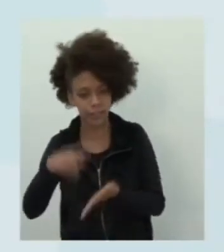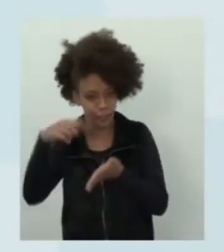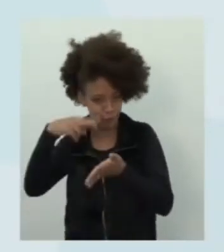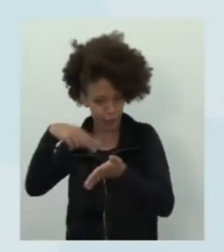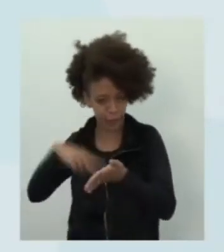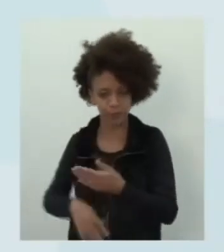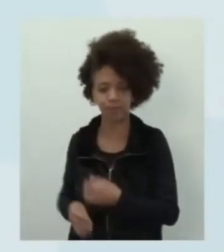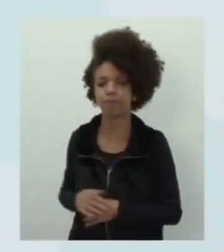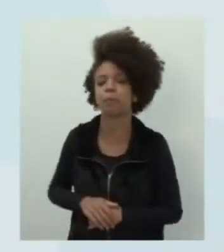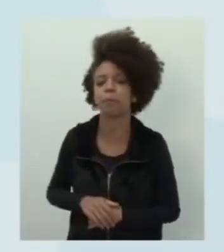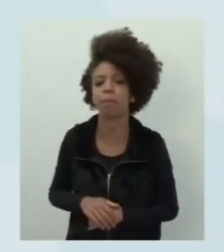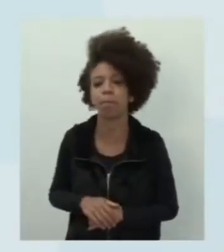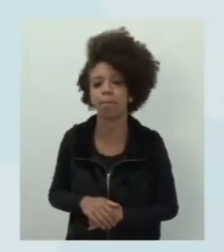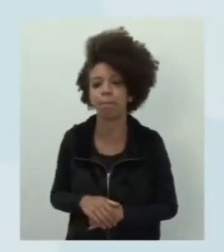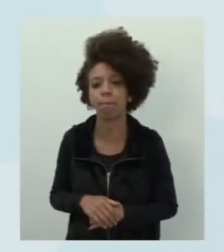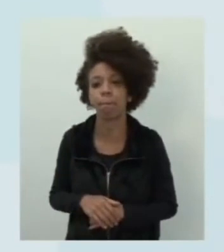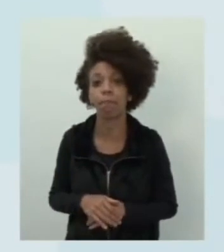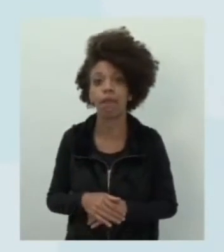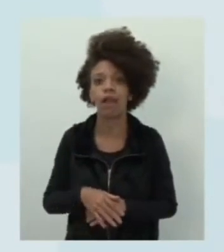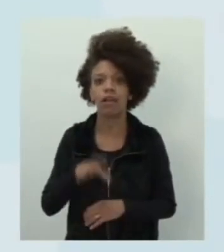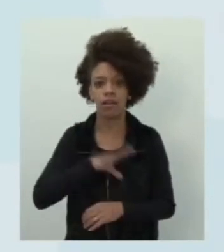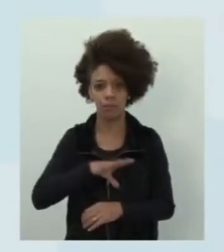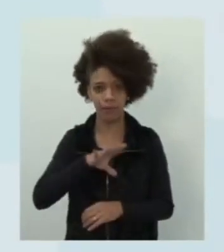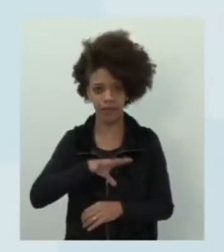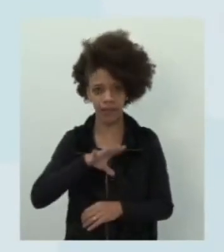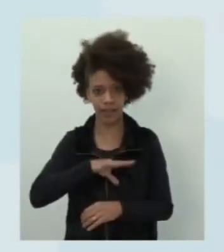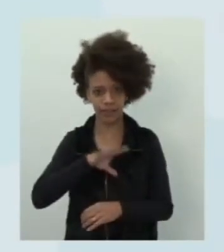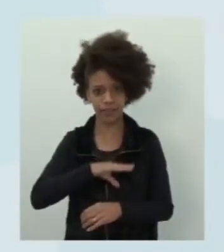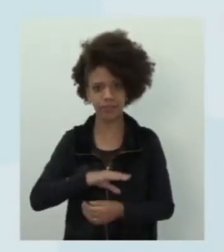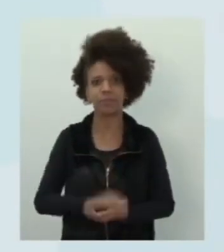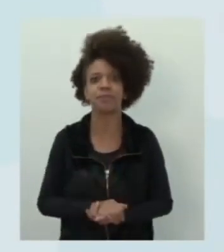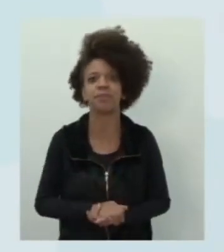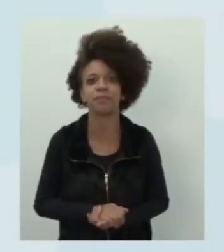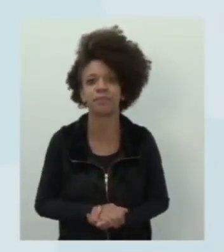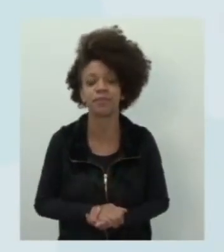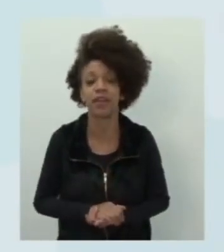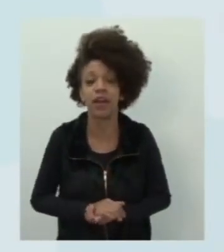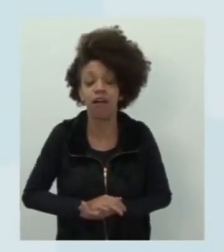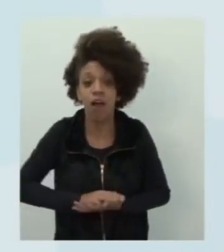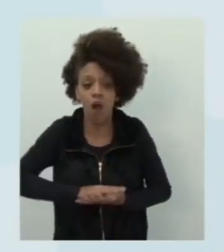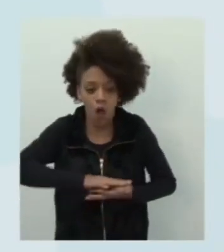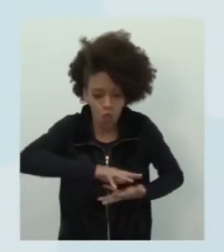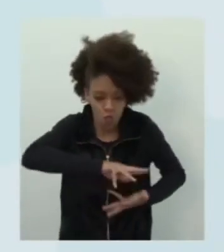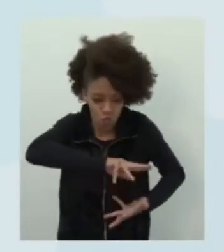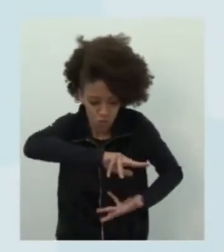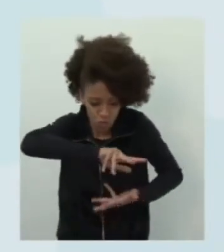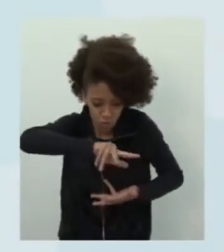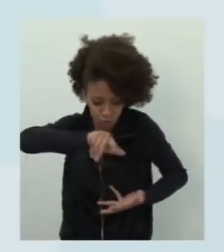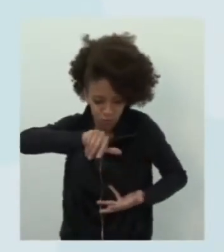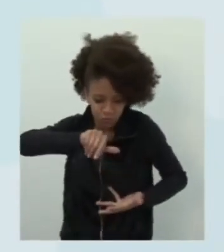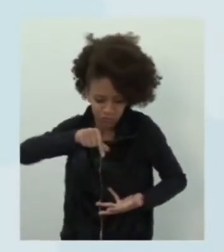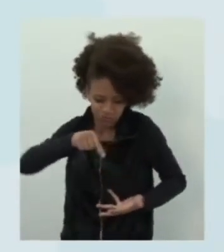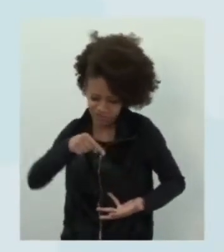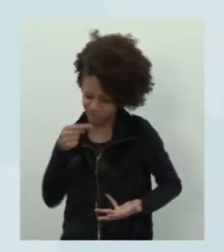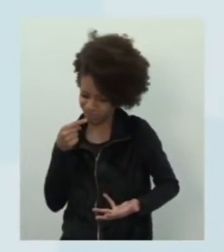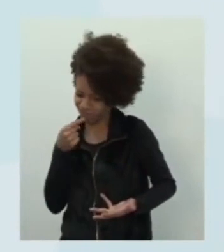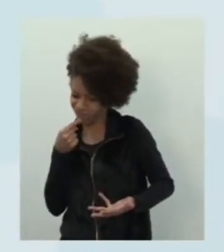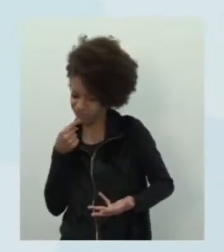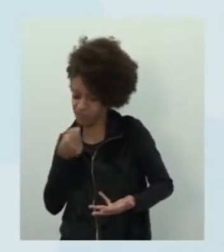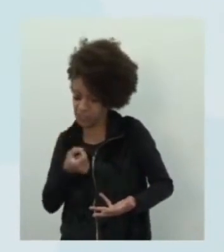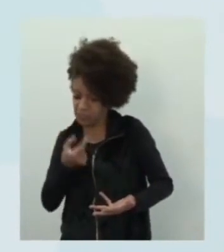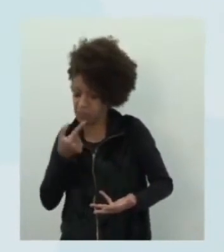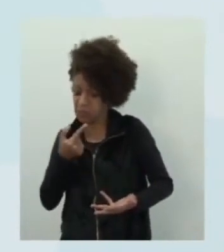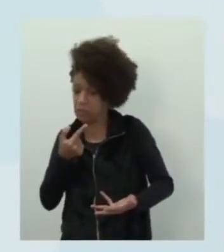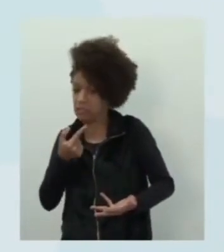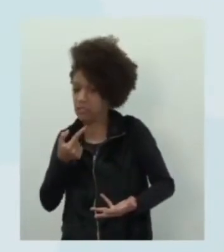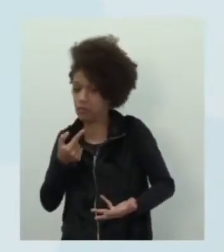vocês, em galego-português, que é o idioma da época, olha só. No mundo não me sei parelha, mentre me for